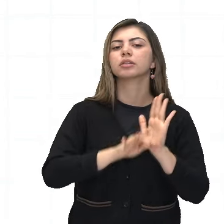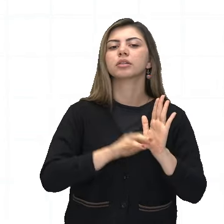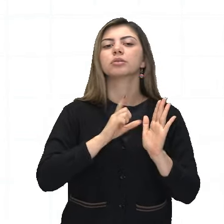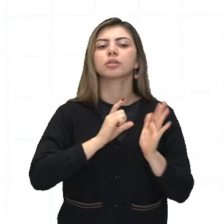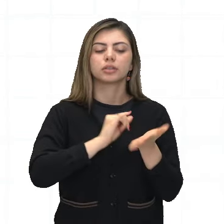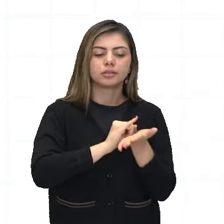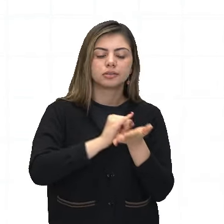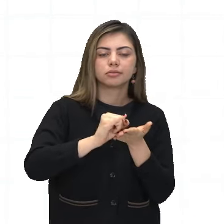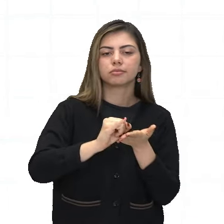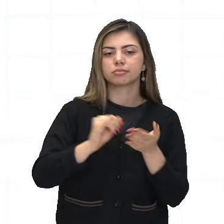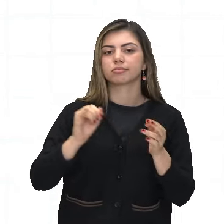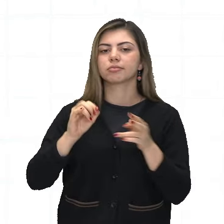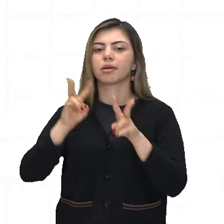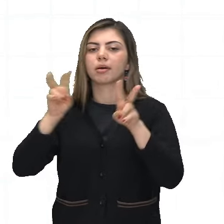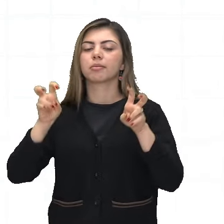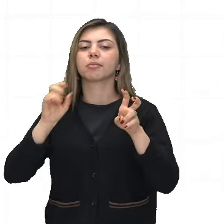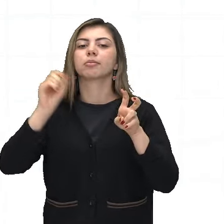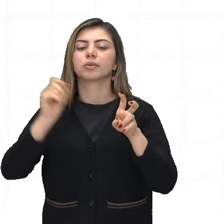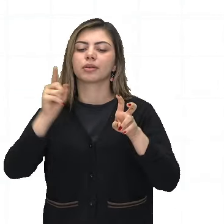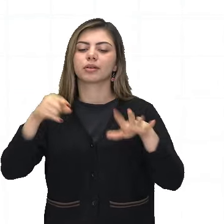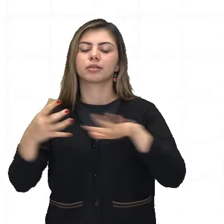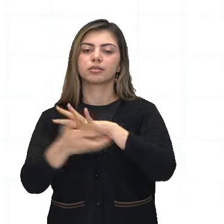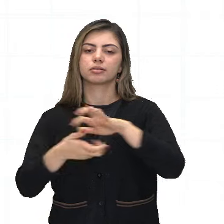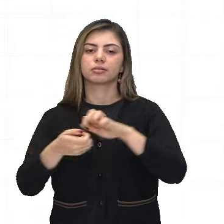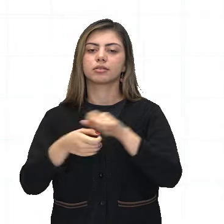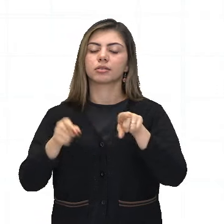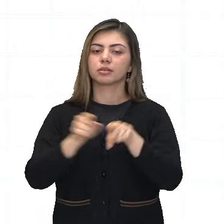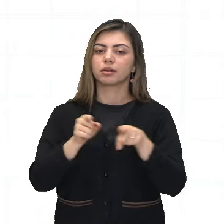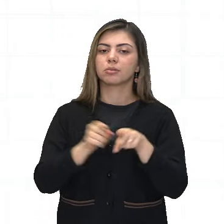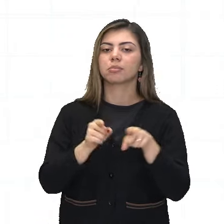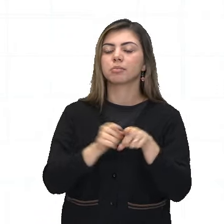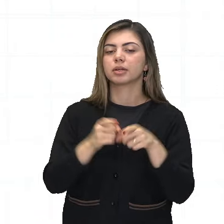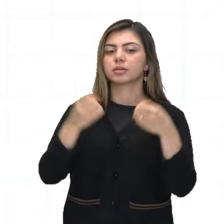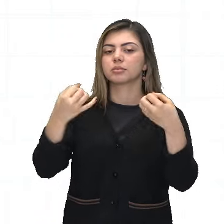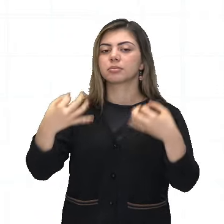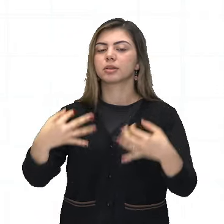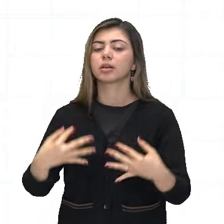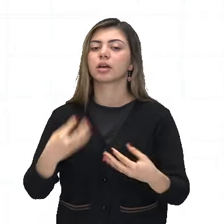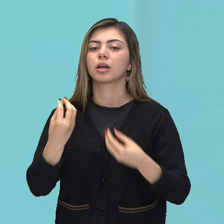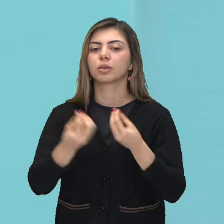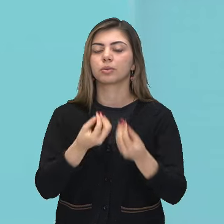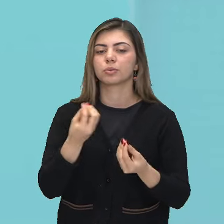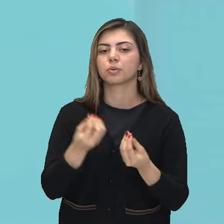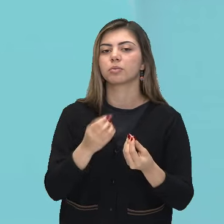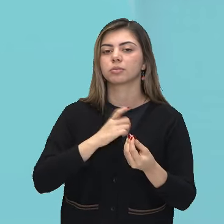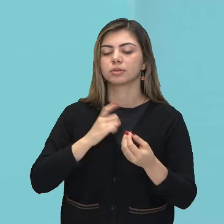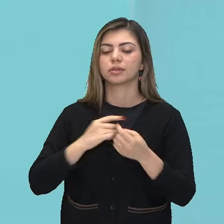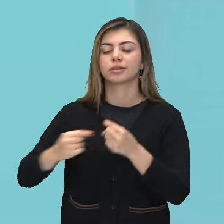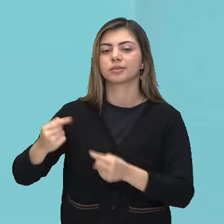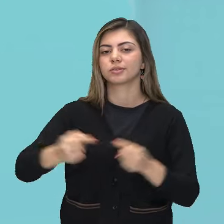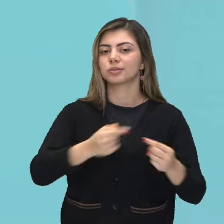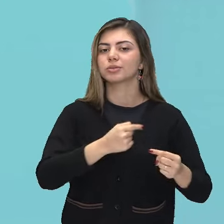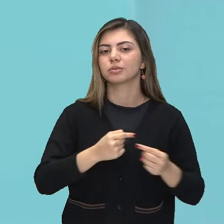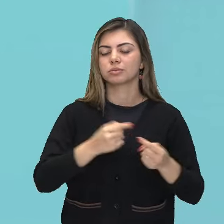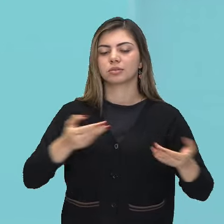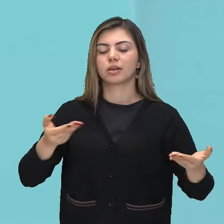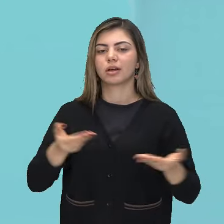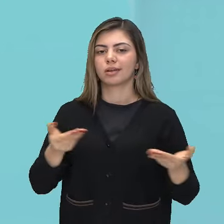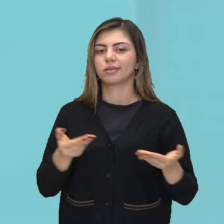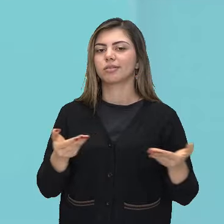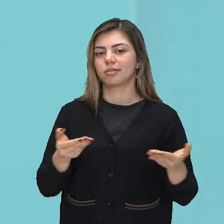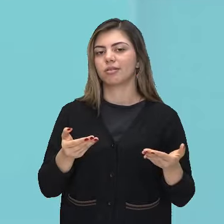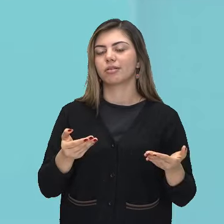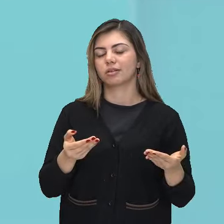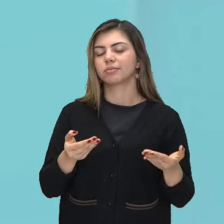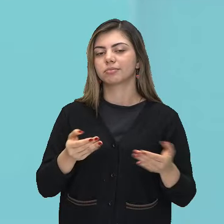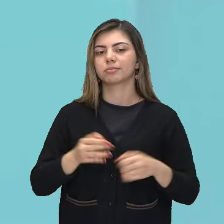a sustentabilidade trazendo sobre o lugar da sustentabilidade na nas discussões recentes sobre o